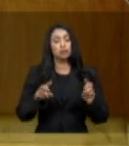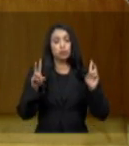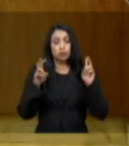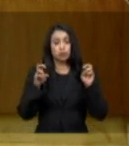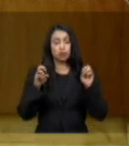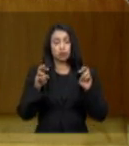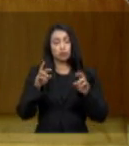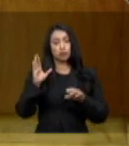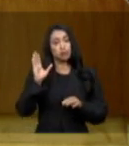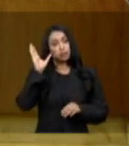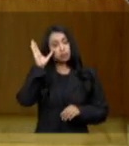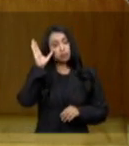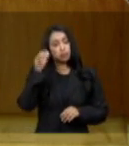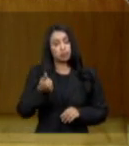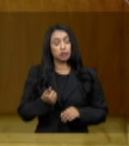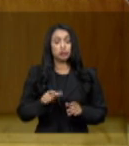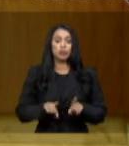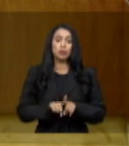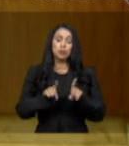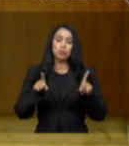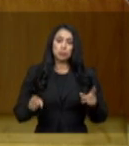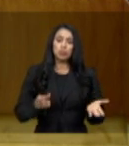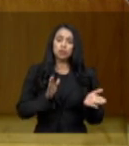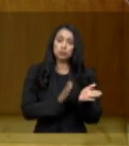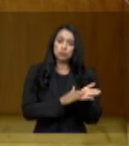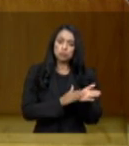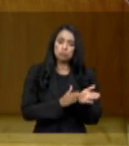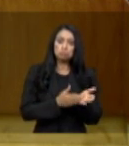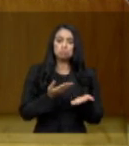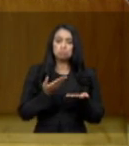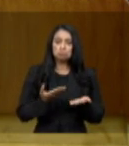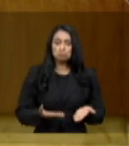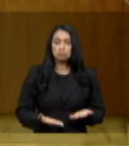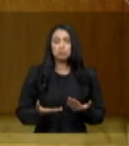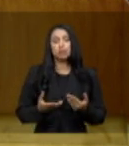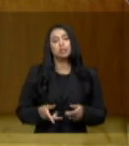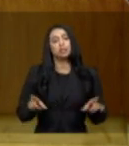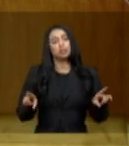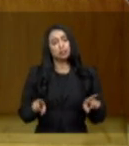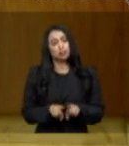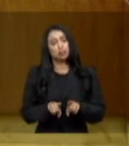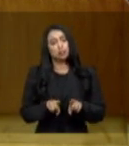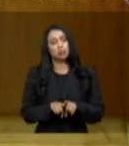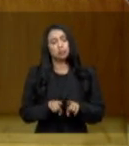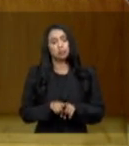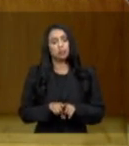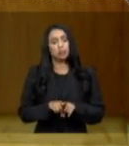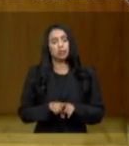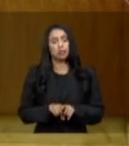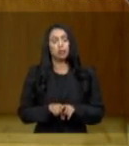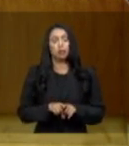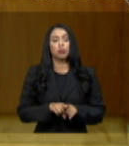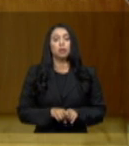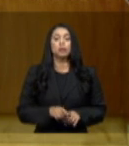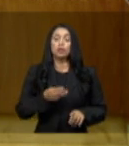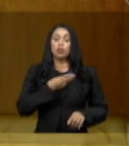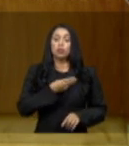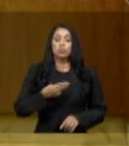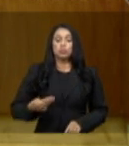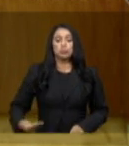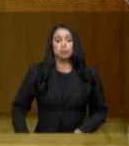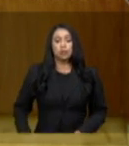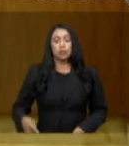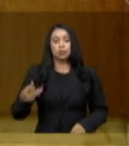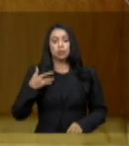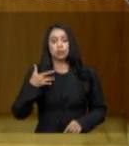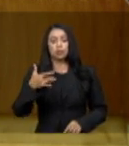nos termos das resoluções mas saudaram a resolução tal qual saudaram os atos do ministro da saúde em conjunto com o